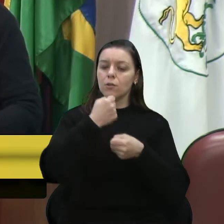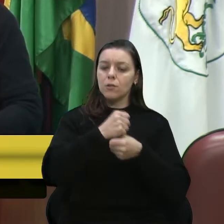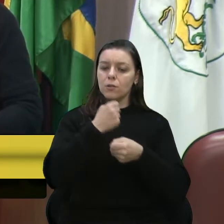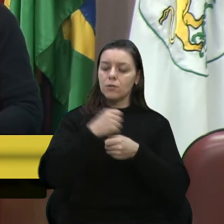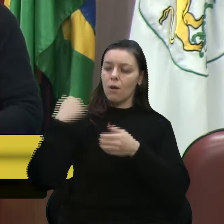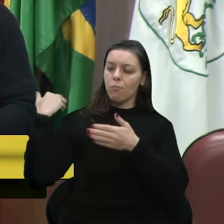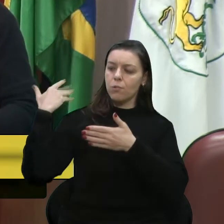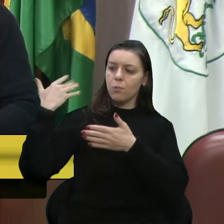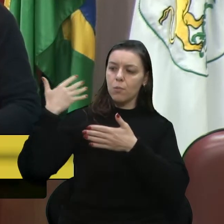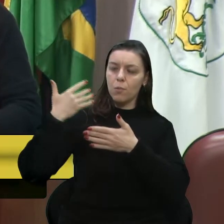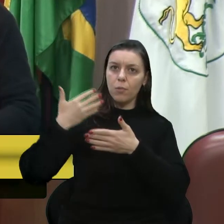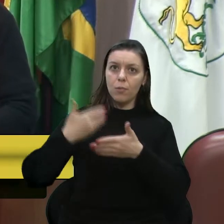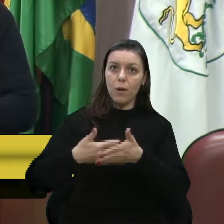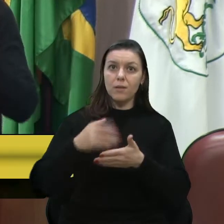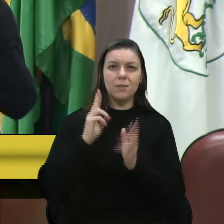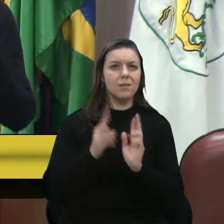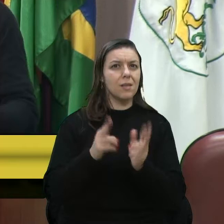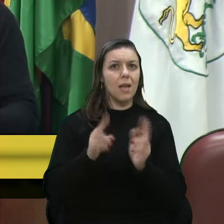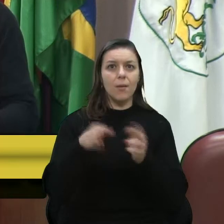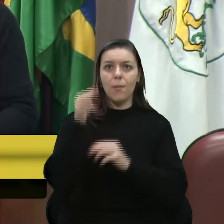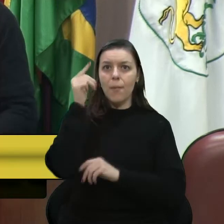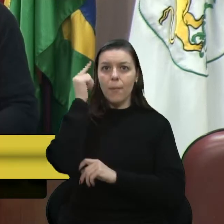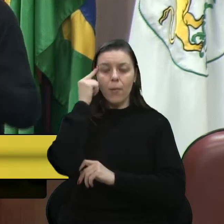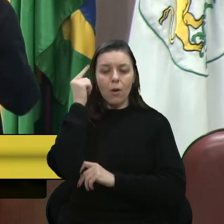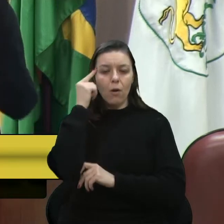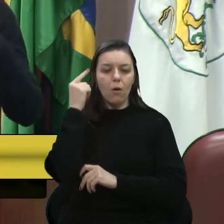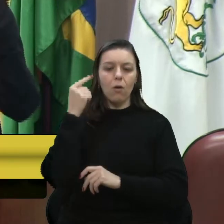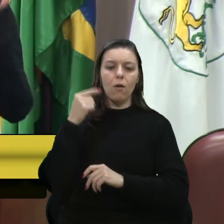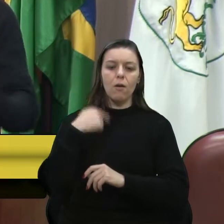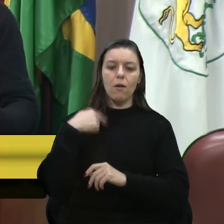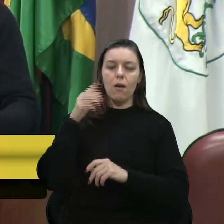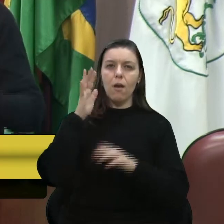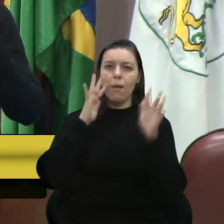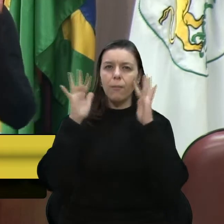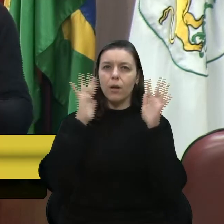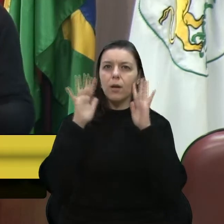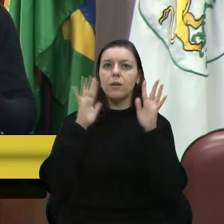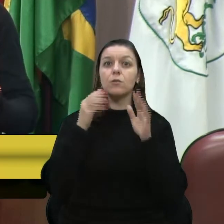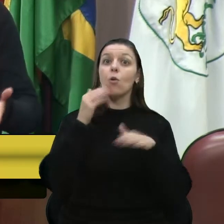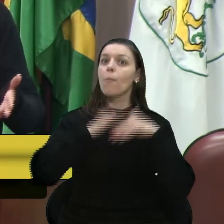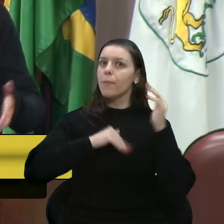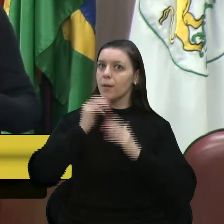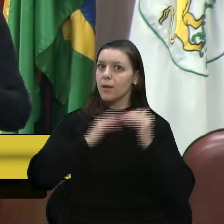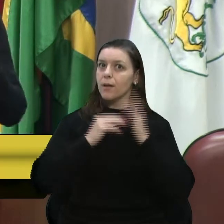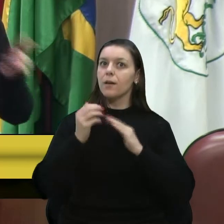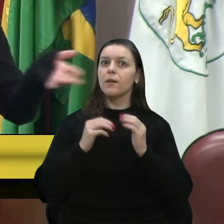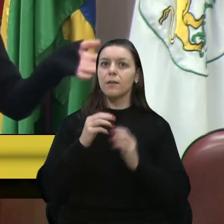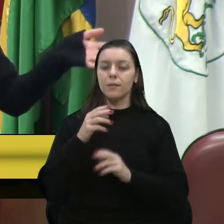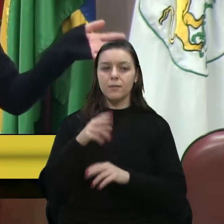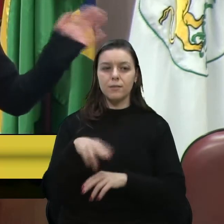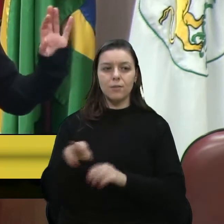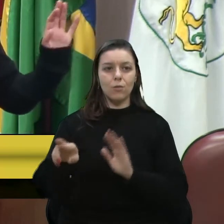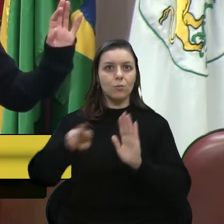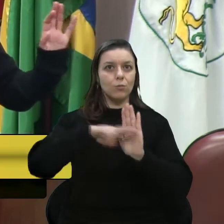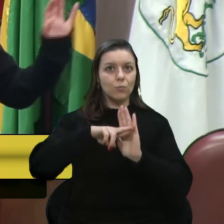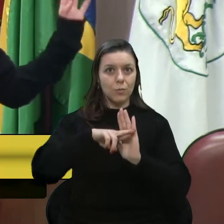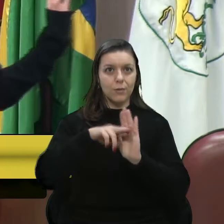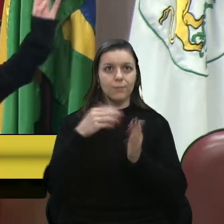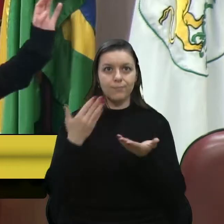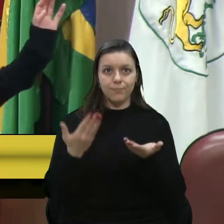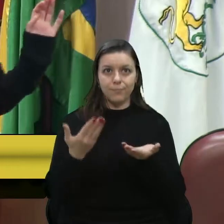para sempre. Seja na memória, seja na lembrança ou seja na prática, vendo os resultados dele. Seu à parte, vereador